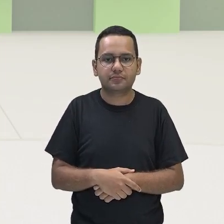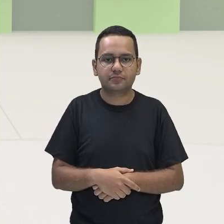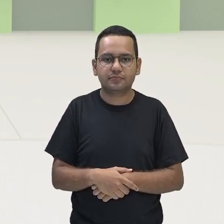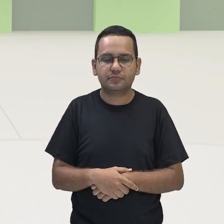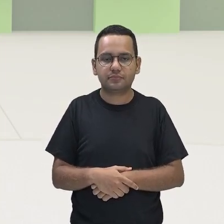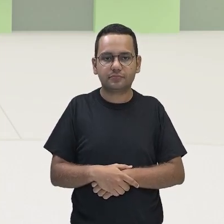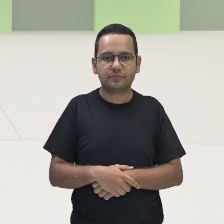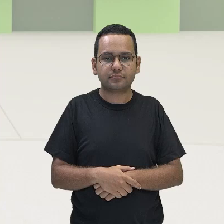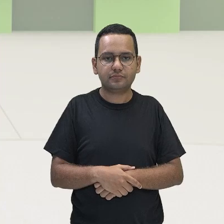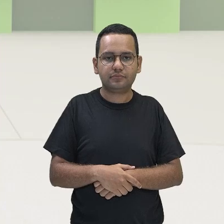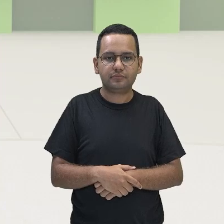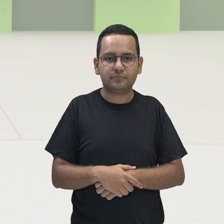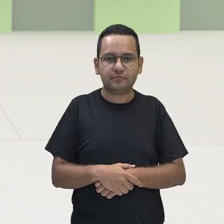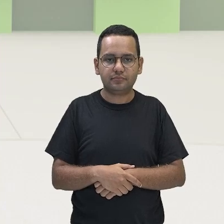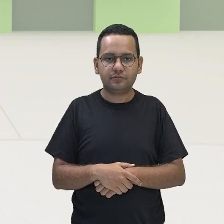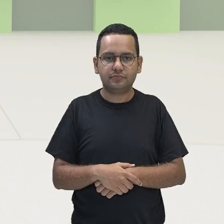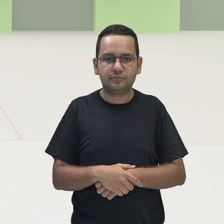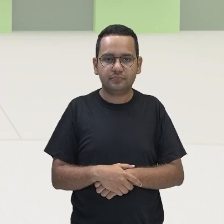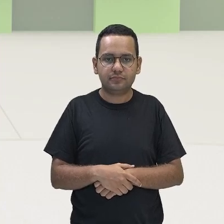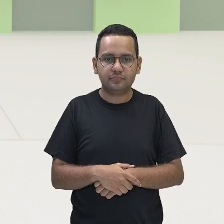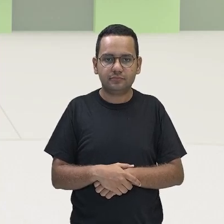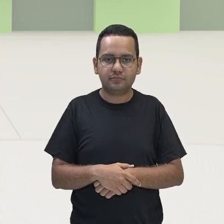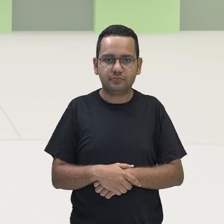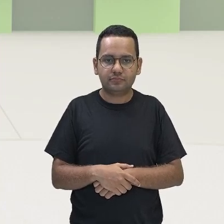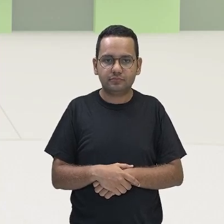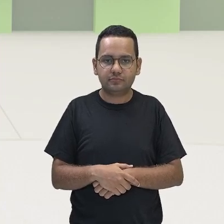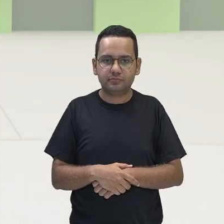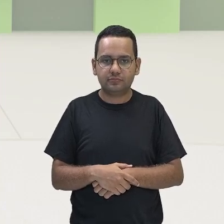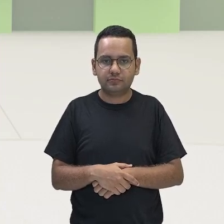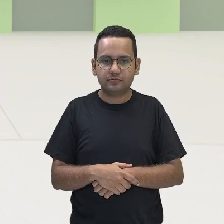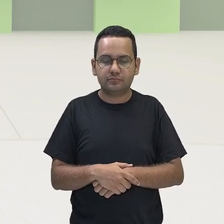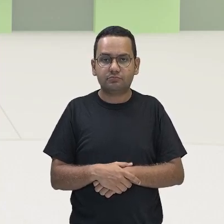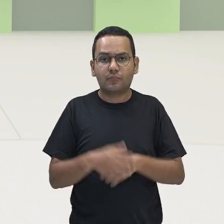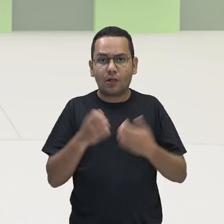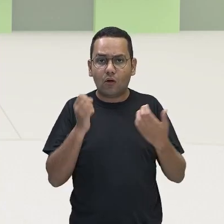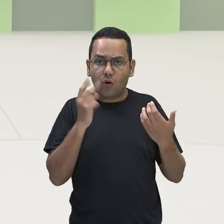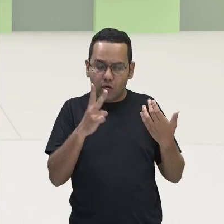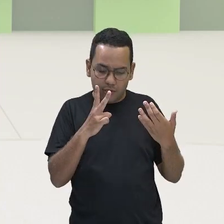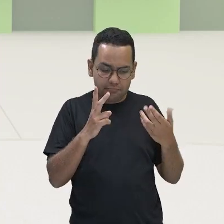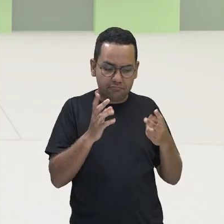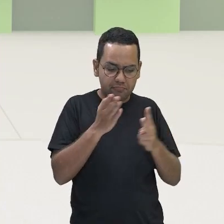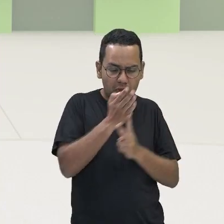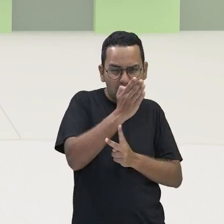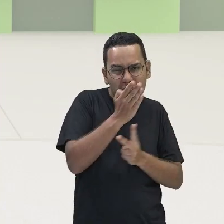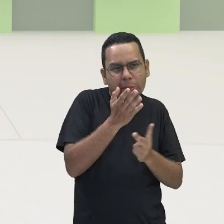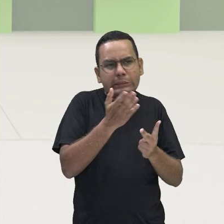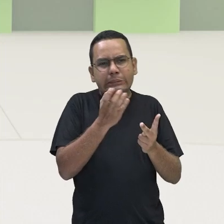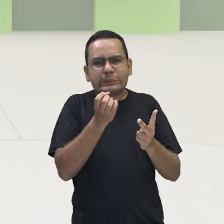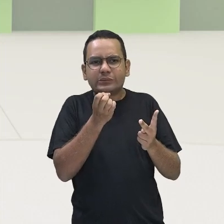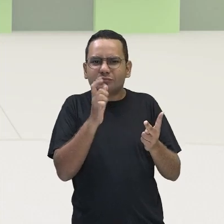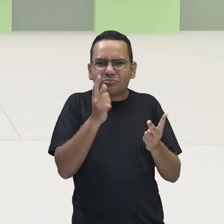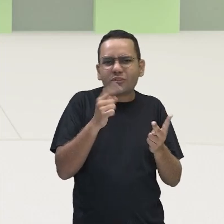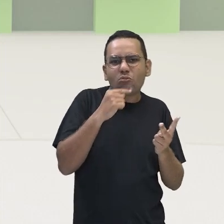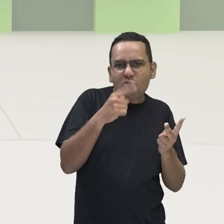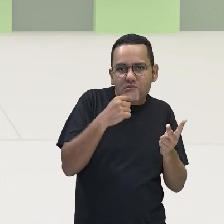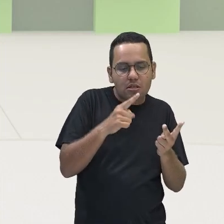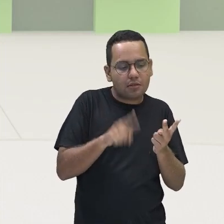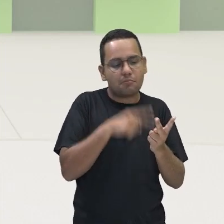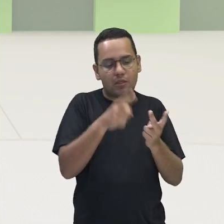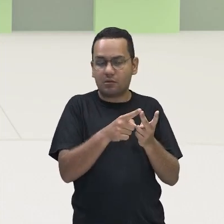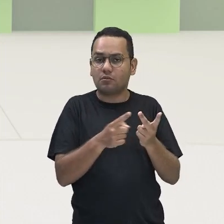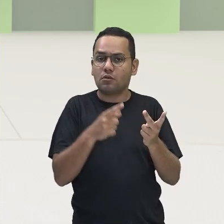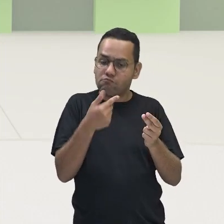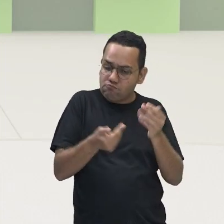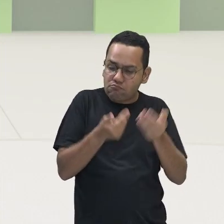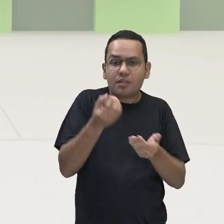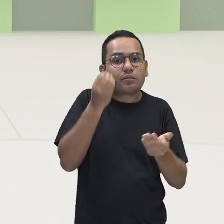e aí, a partir dali, você diz, eu vou tentar desse outro jeito. Então, você vai e